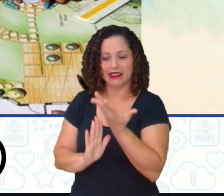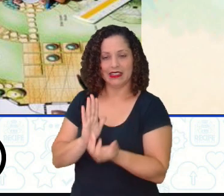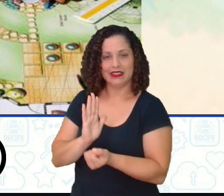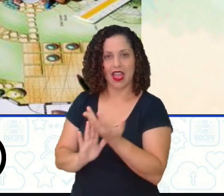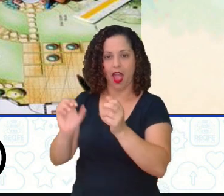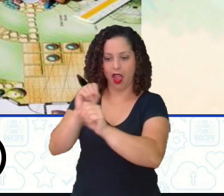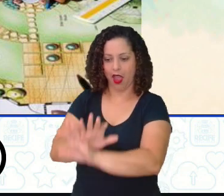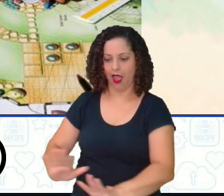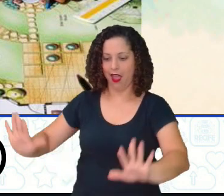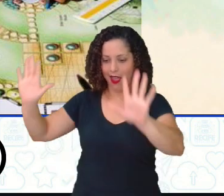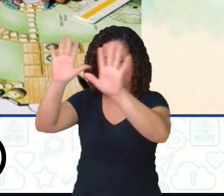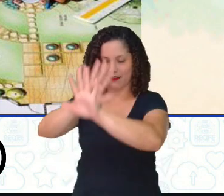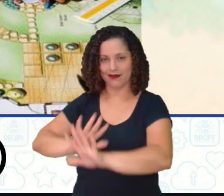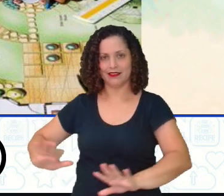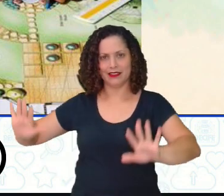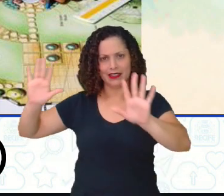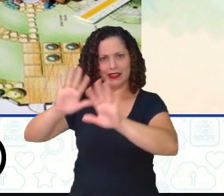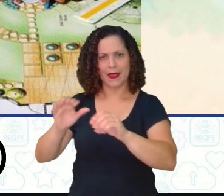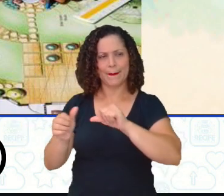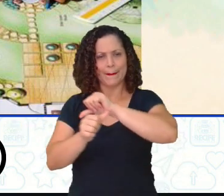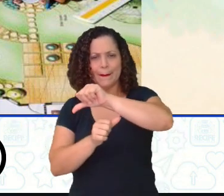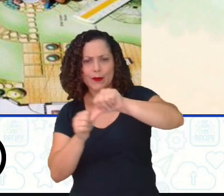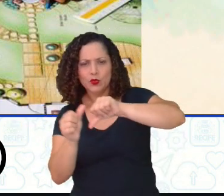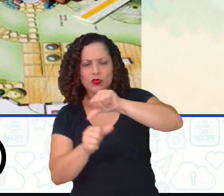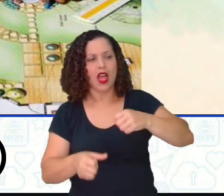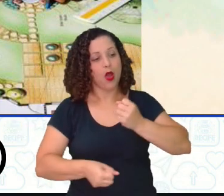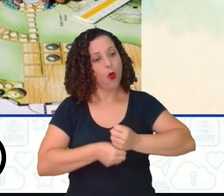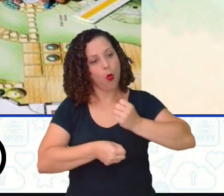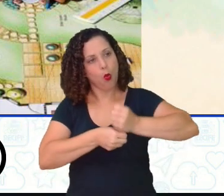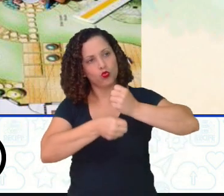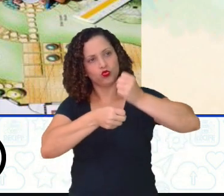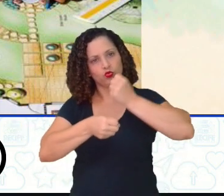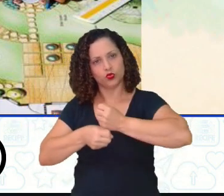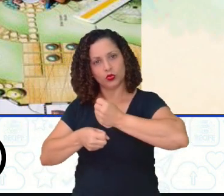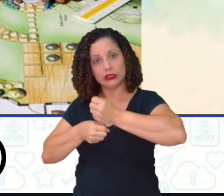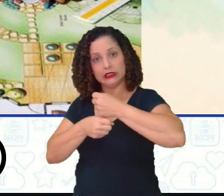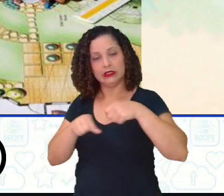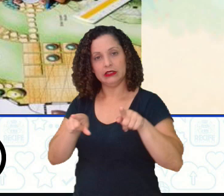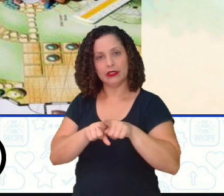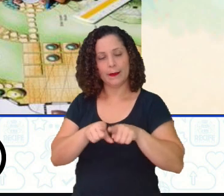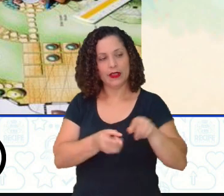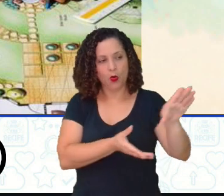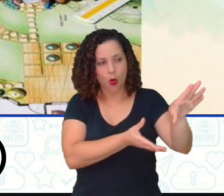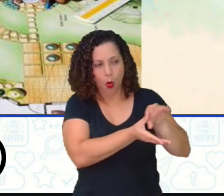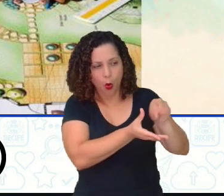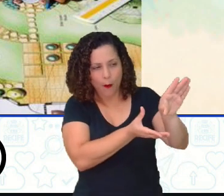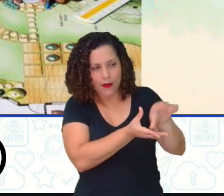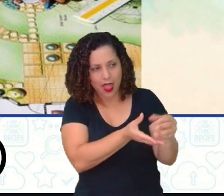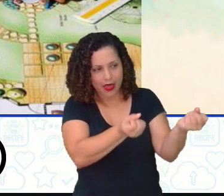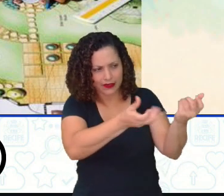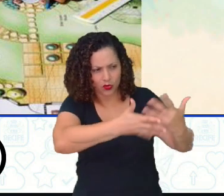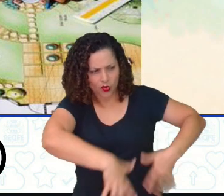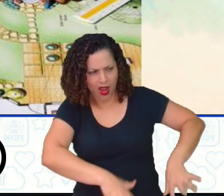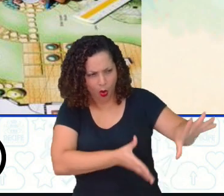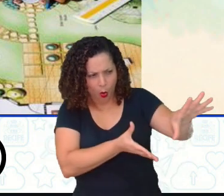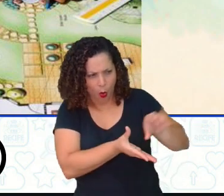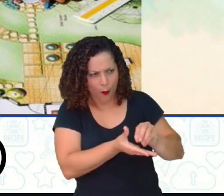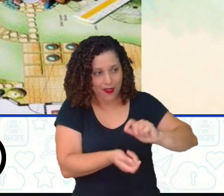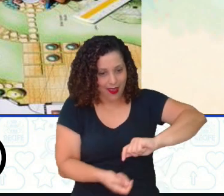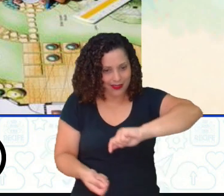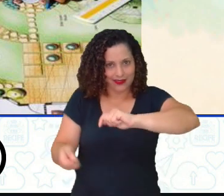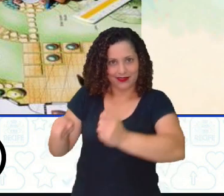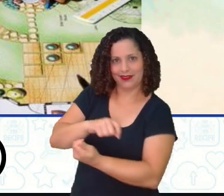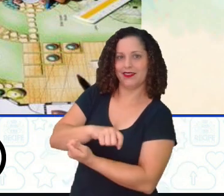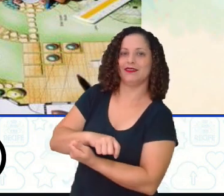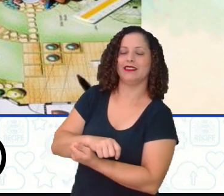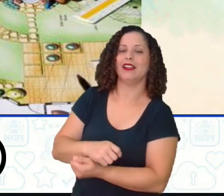de modificar muitas vezes as paisagens, de construir e de imitar paisagens naturais? Existe curso,